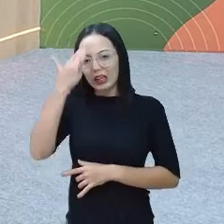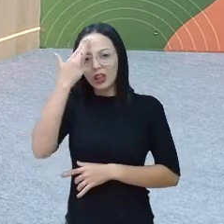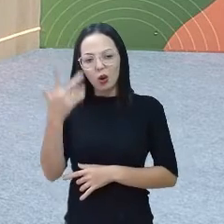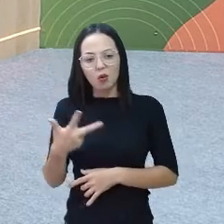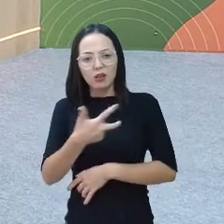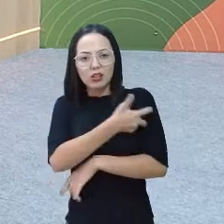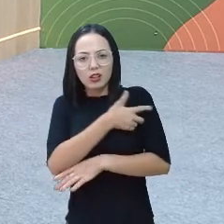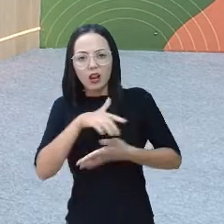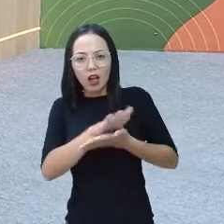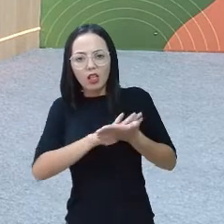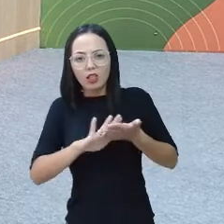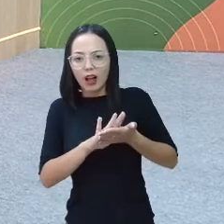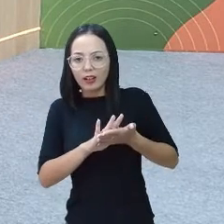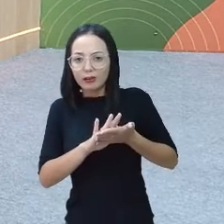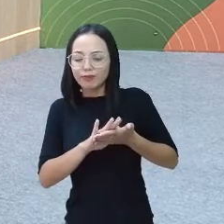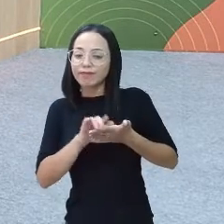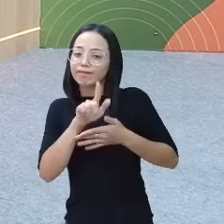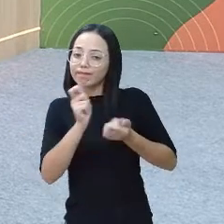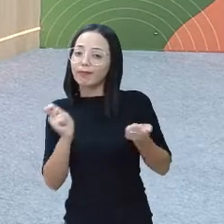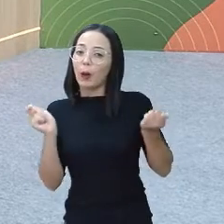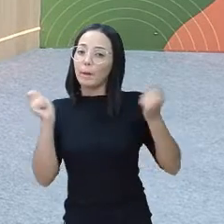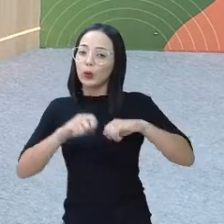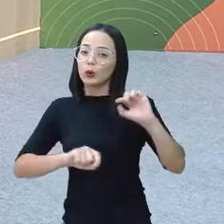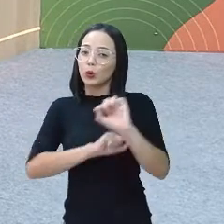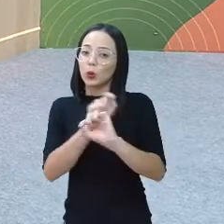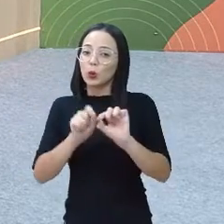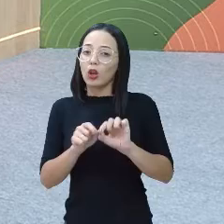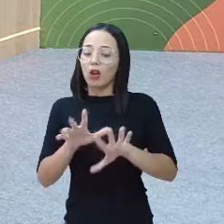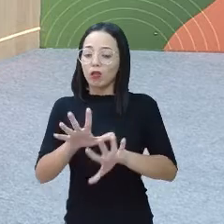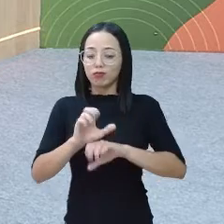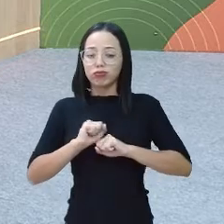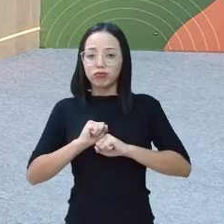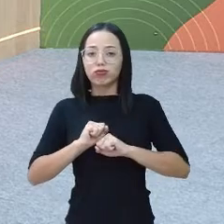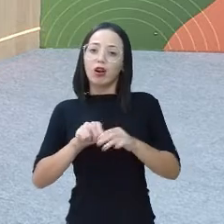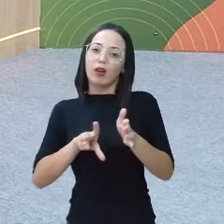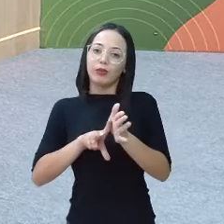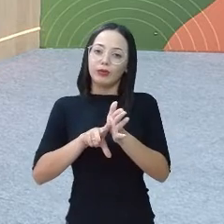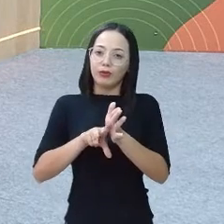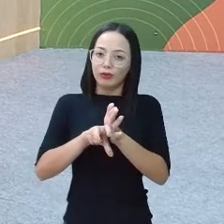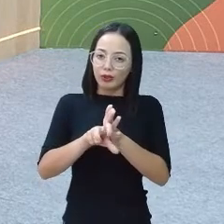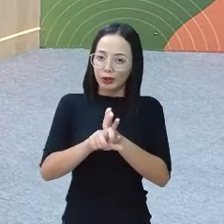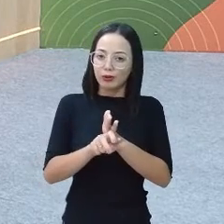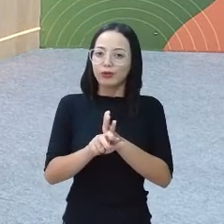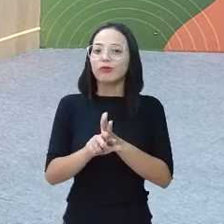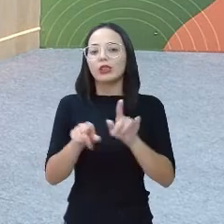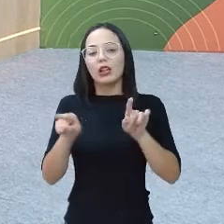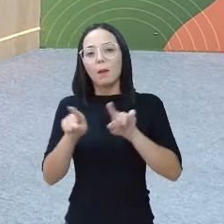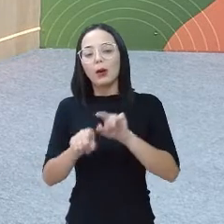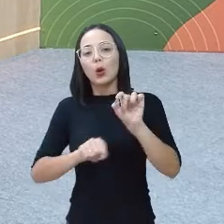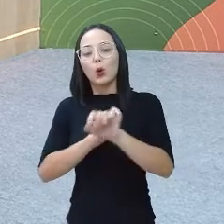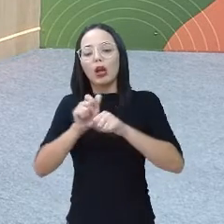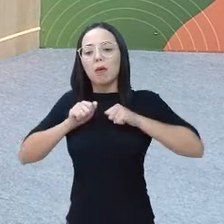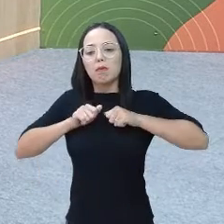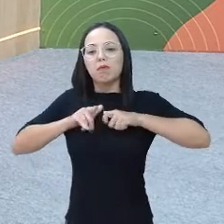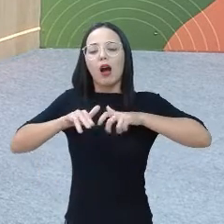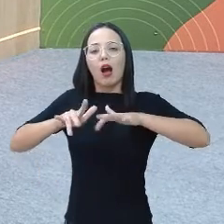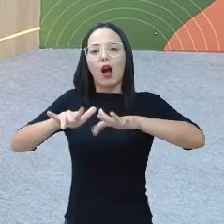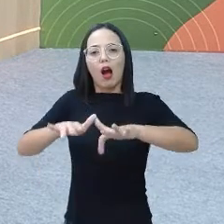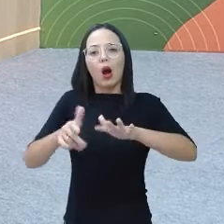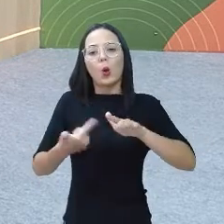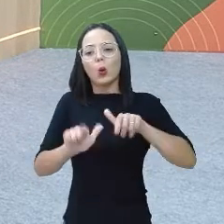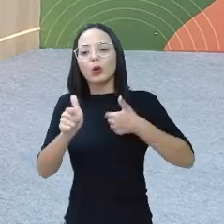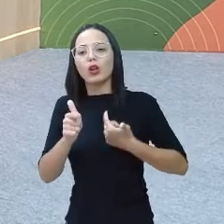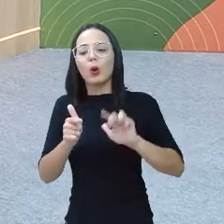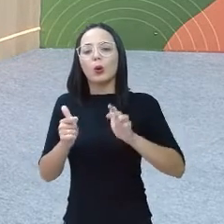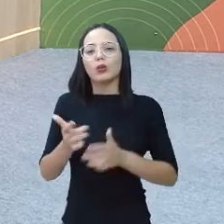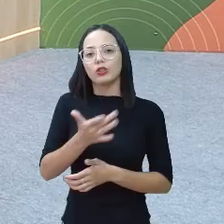toma a vacina, você pode estar mais exposto, né, à contaminação, e você pode se